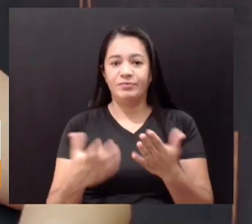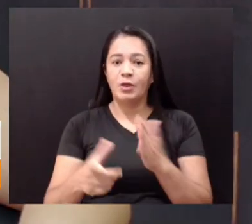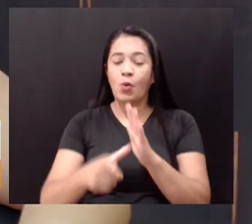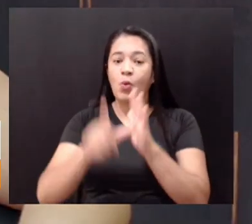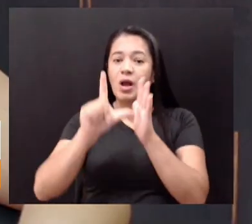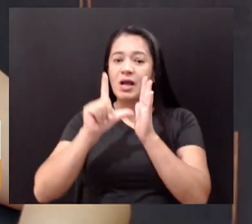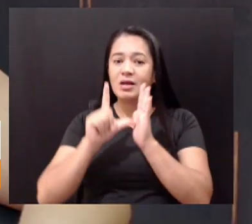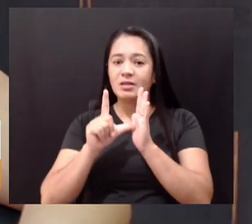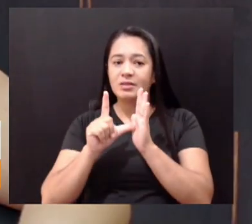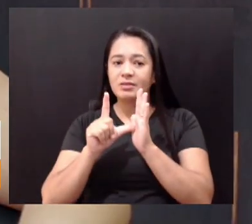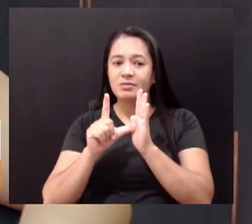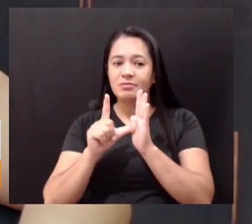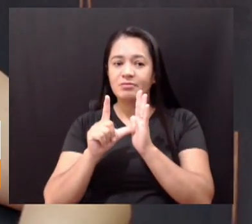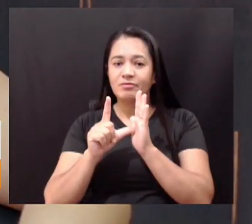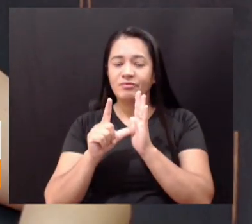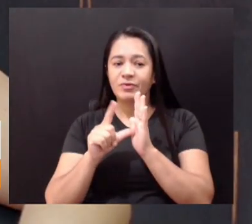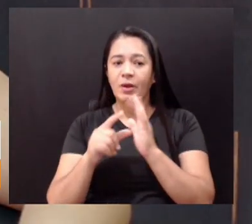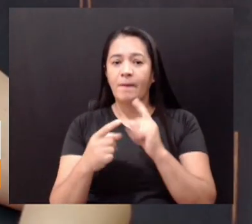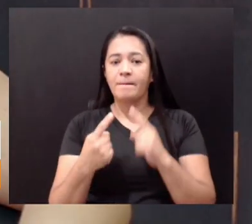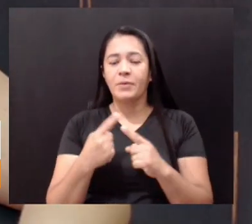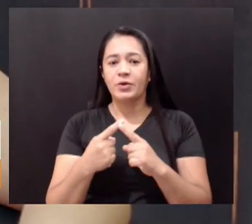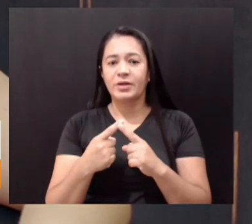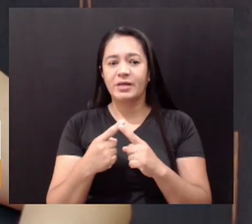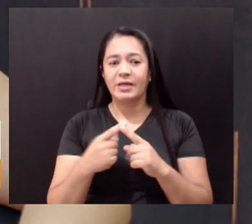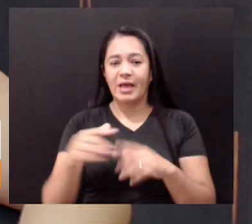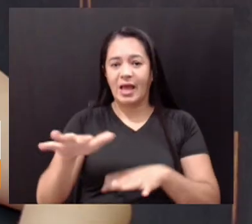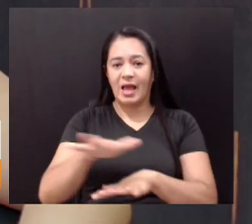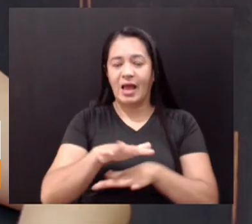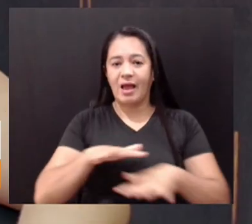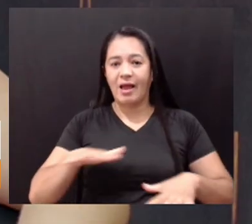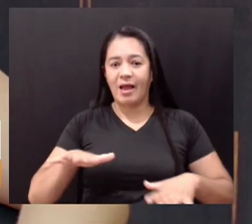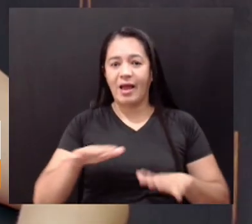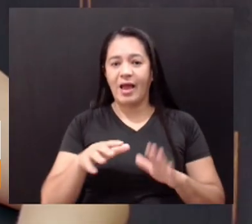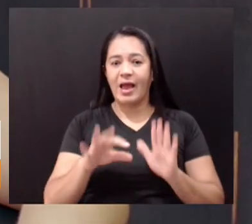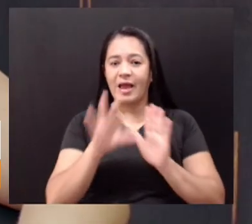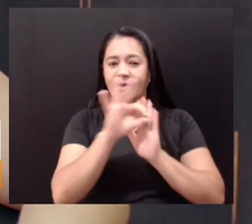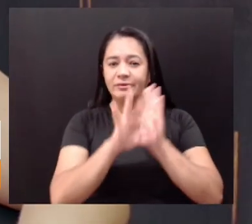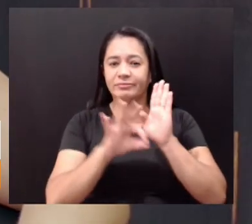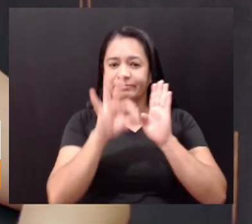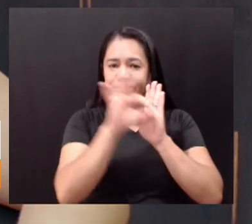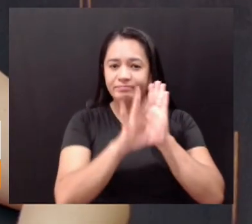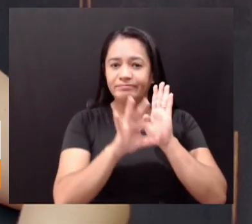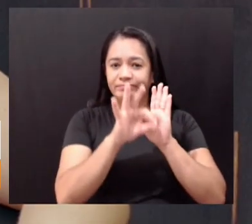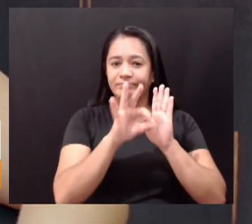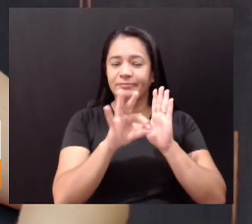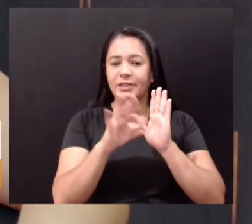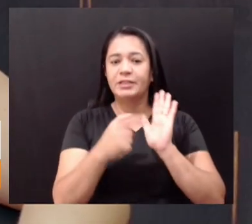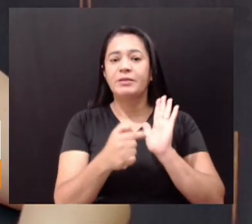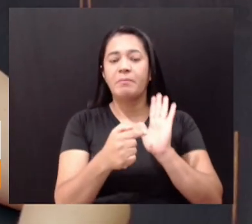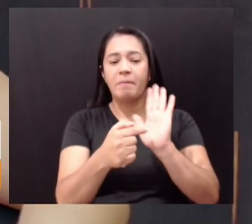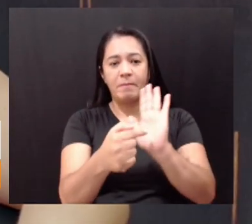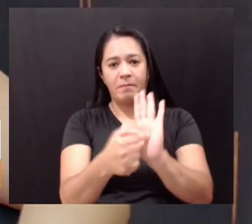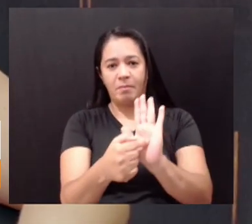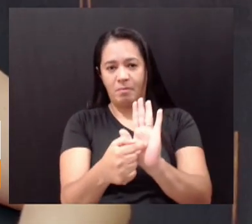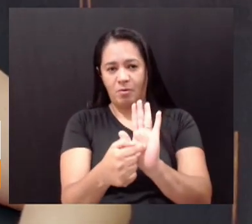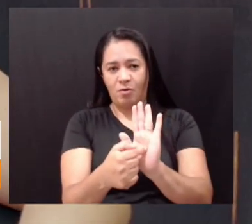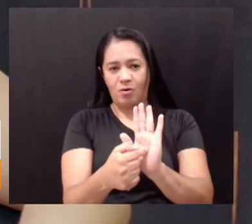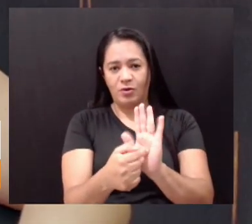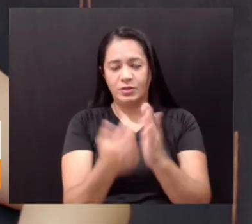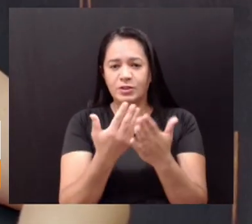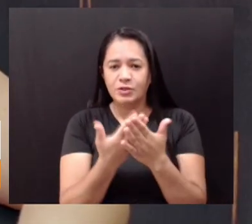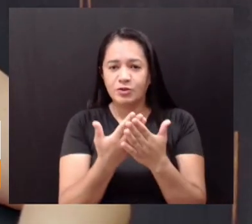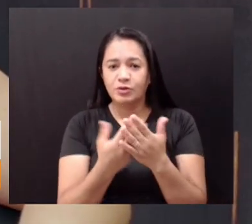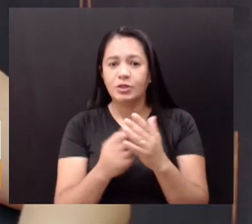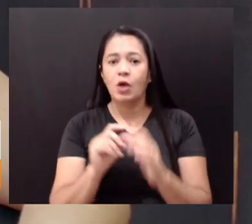e a psicanálise traz estudos muito importantes sobre isso, o que que acontece com essa criança dentro da